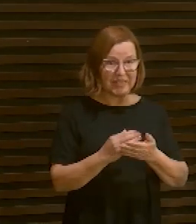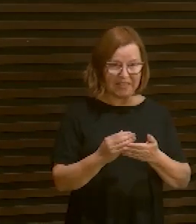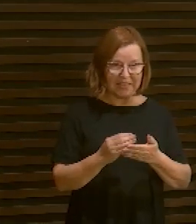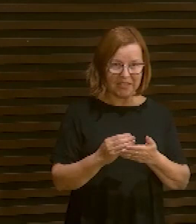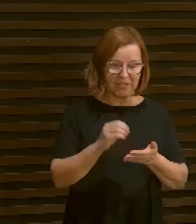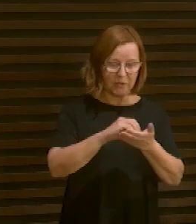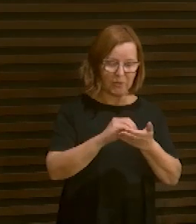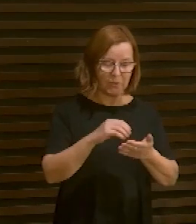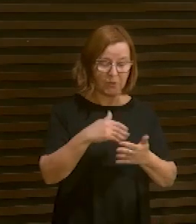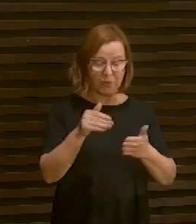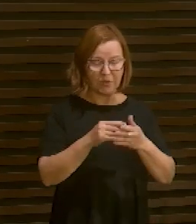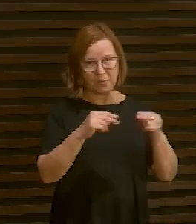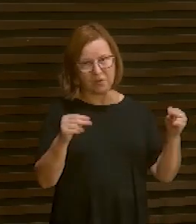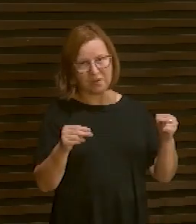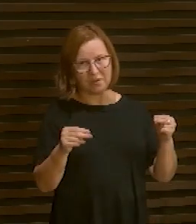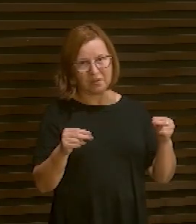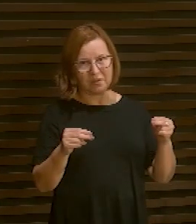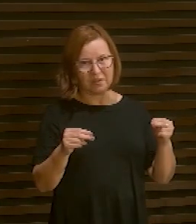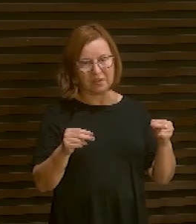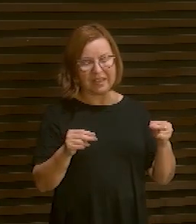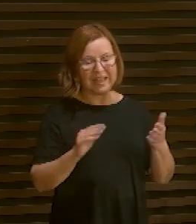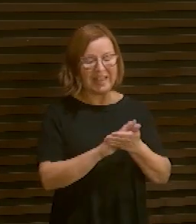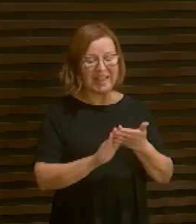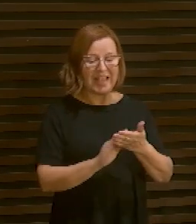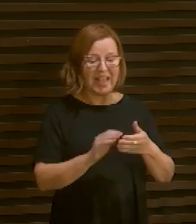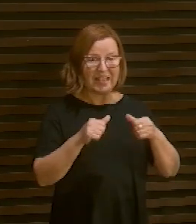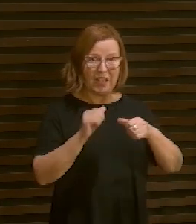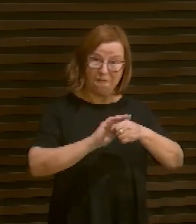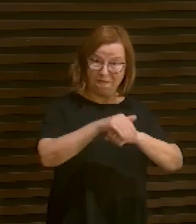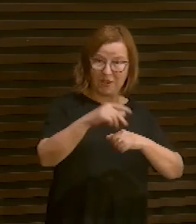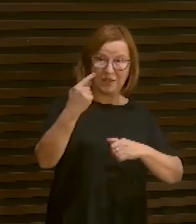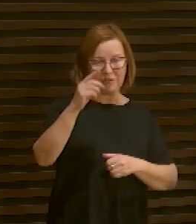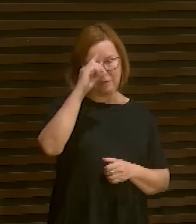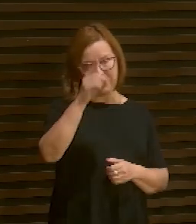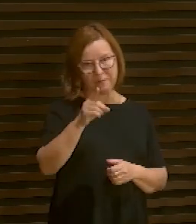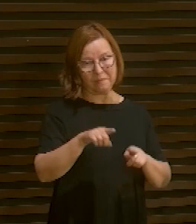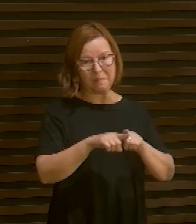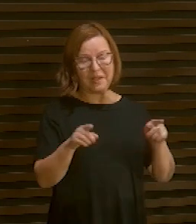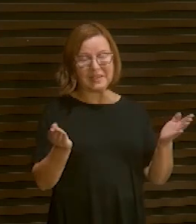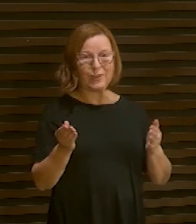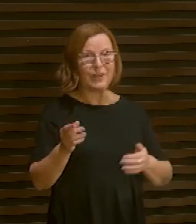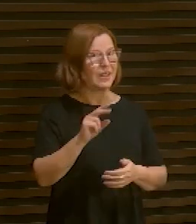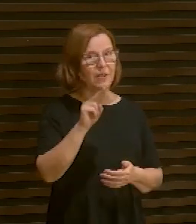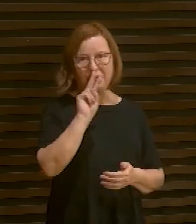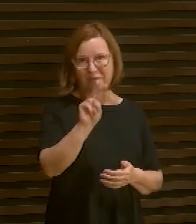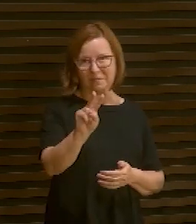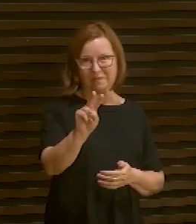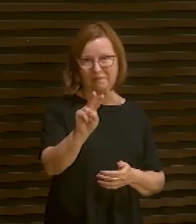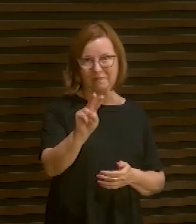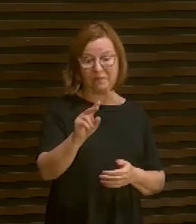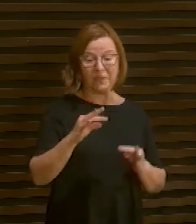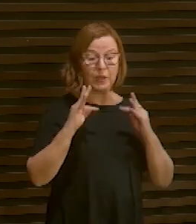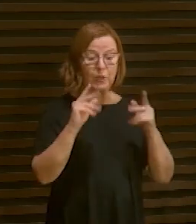coisas, nada deixou fora do seu domínio. Agora, porém, ainda não vemos todas